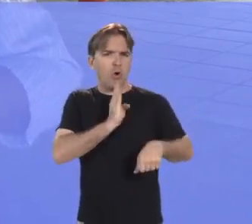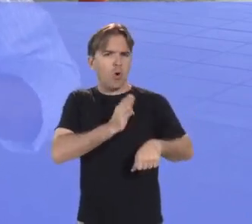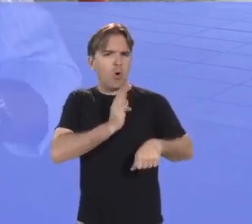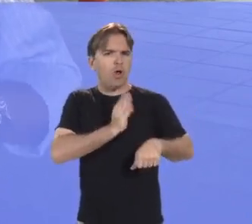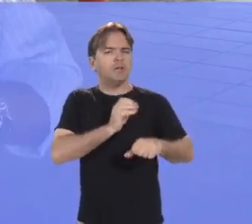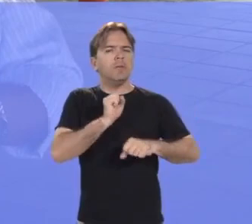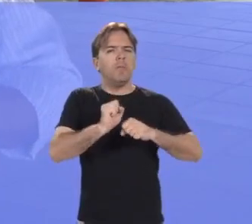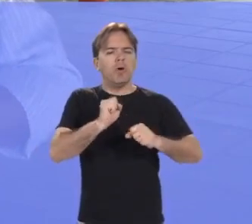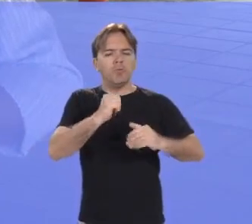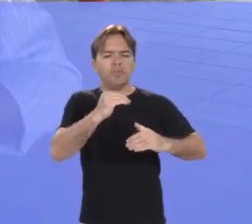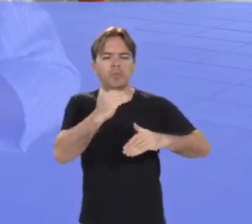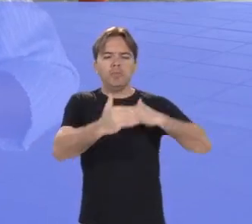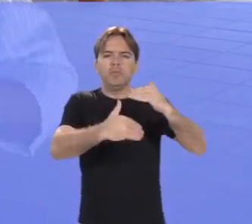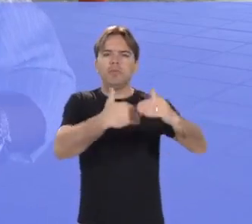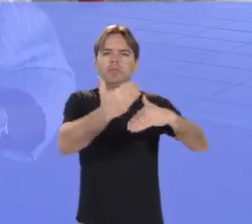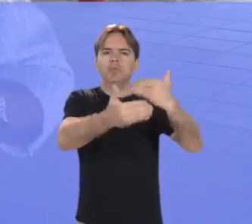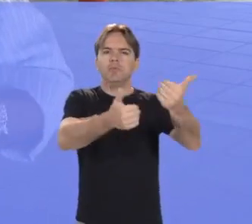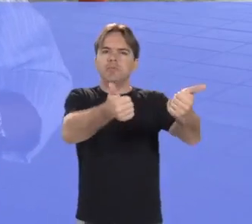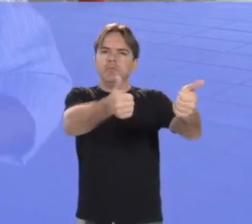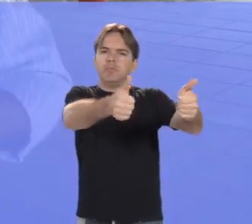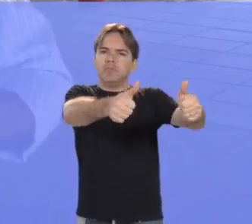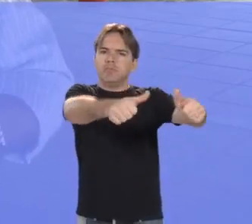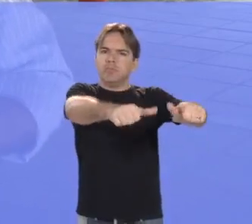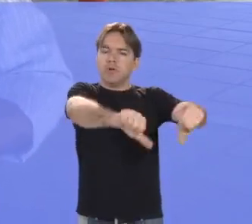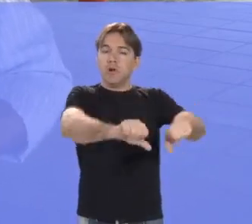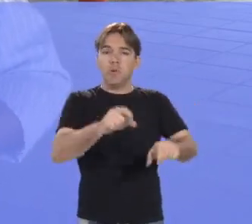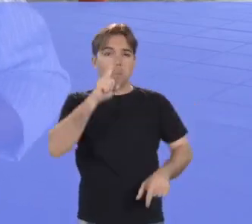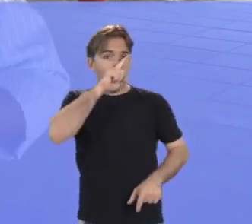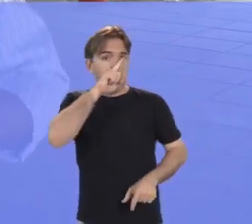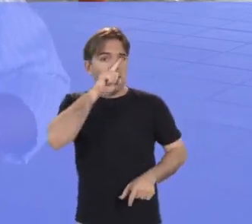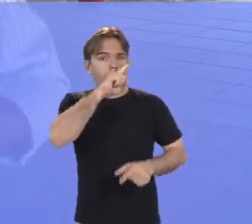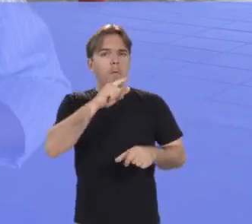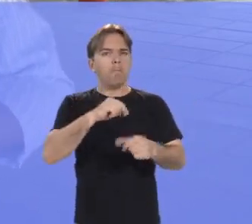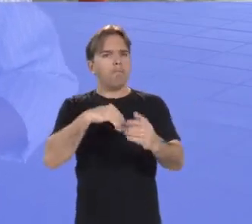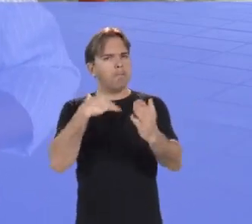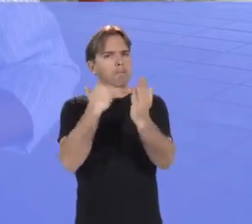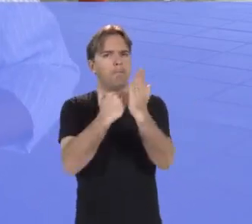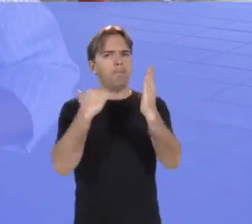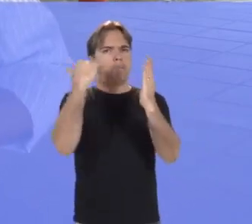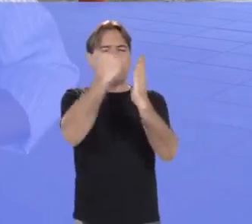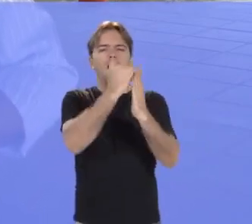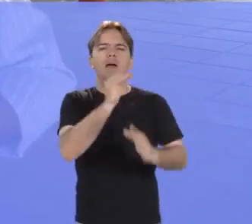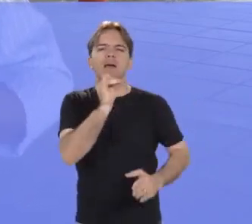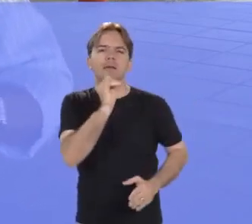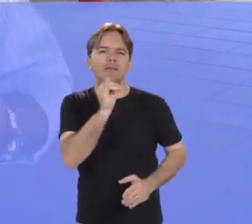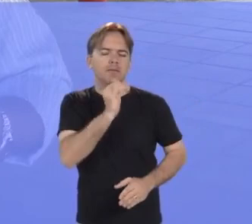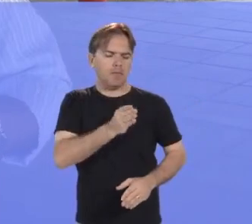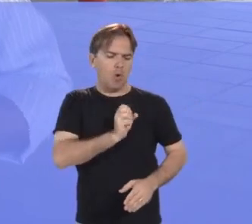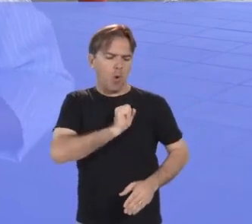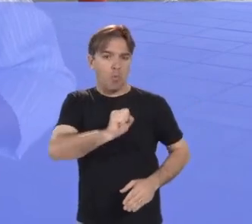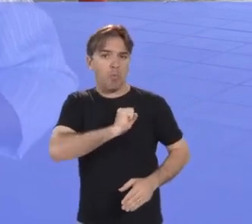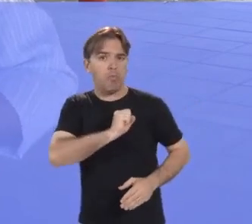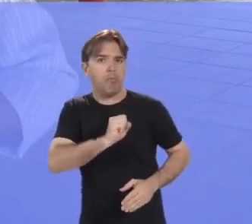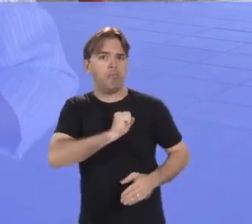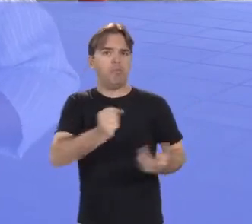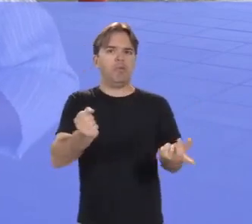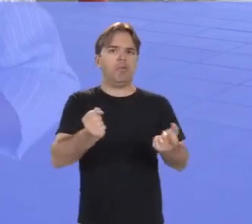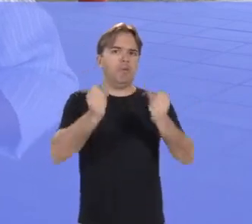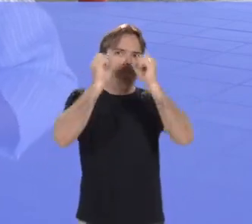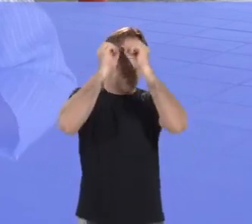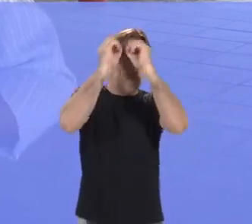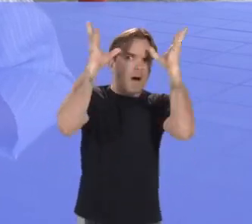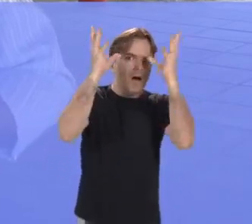vão levar a manifestações clínicas mais graves, tipo infarto, derrame, angina. E nós